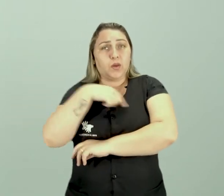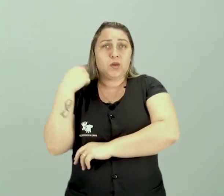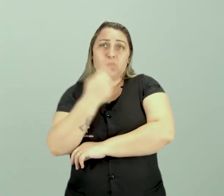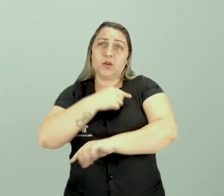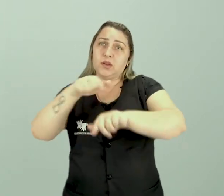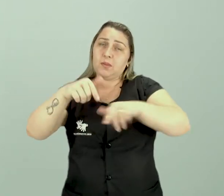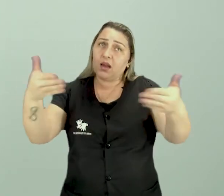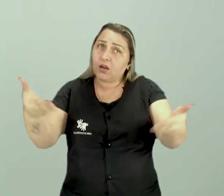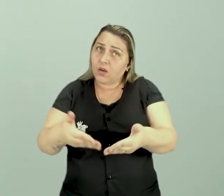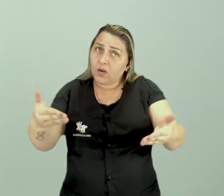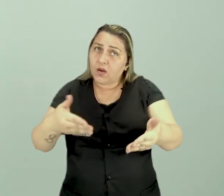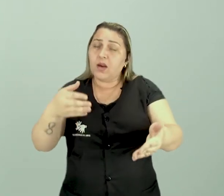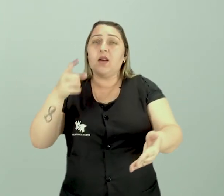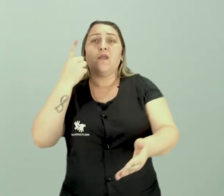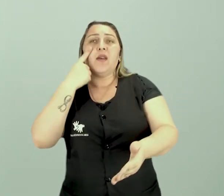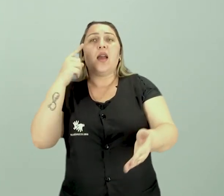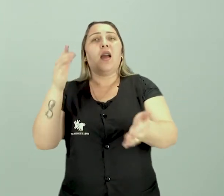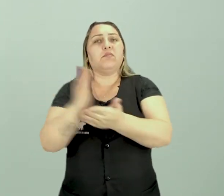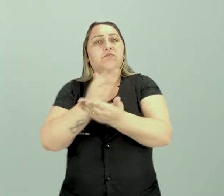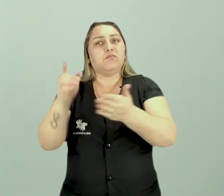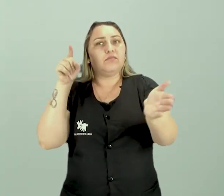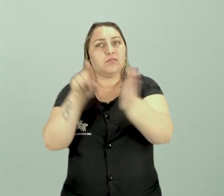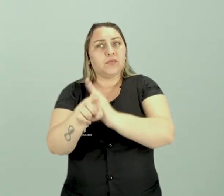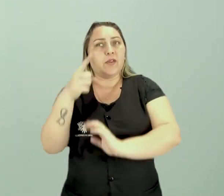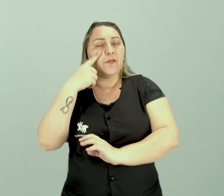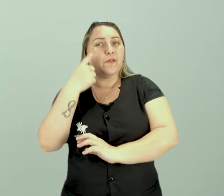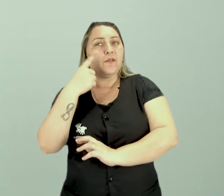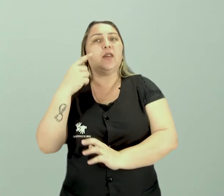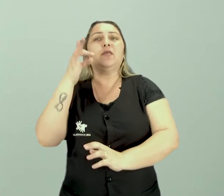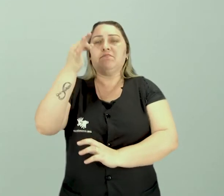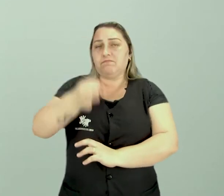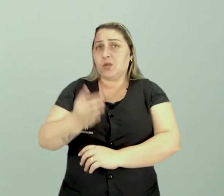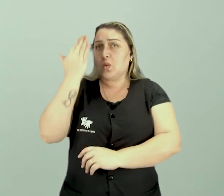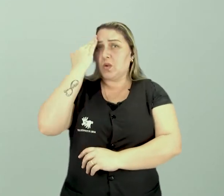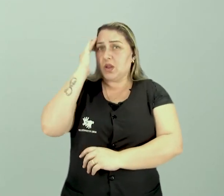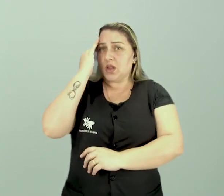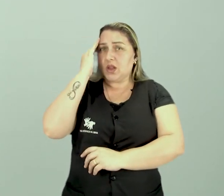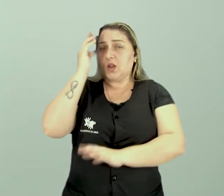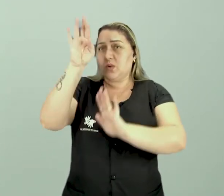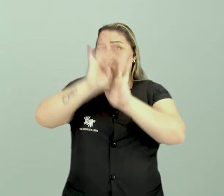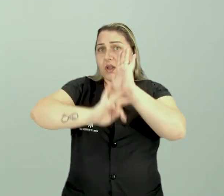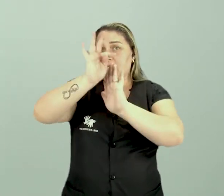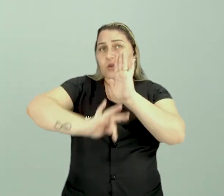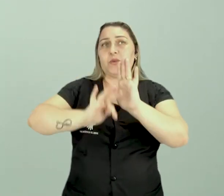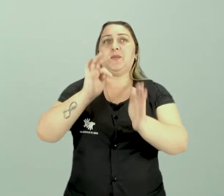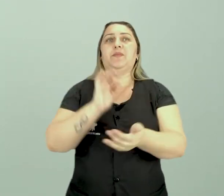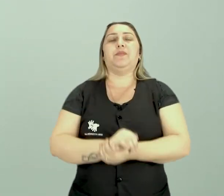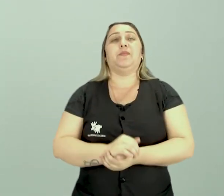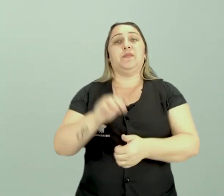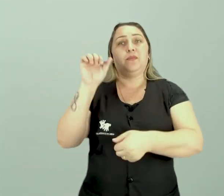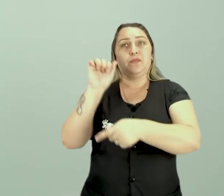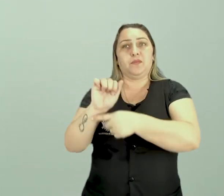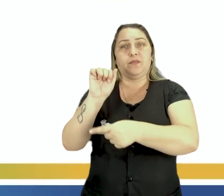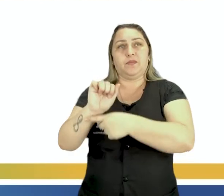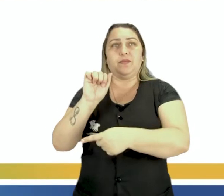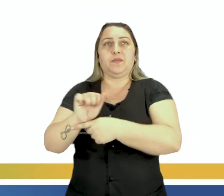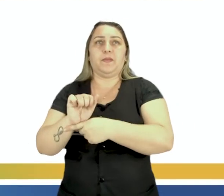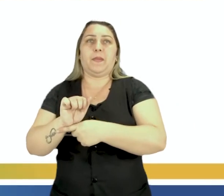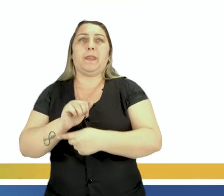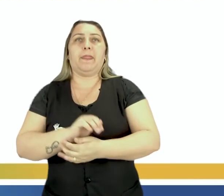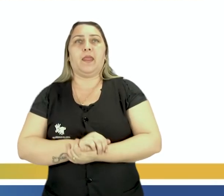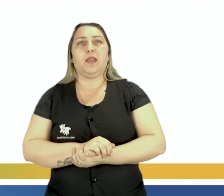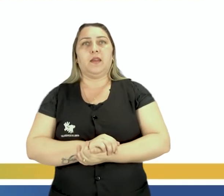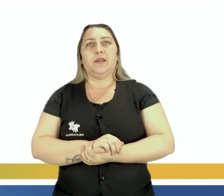nós vamos trabalhar agora. Vamos ver algumas perguntas e ver se vocês realmente conseguem compreender do texto. Então, na letra A, nós temos